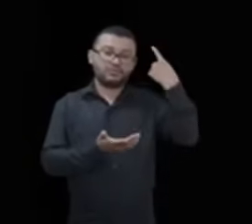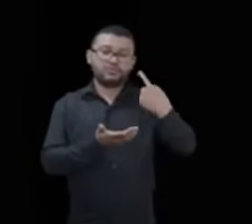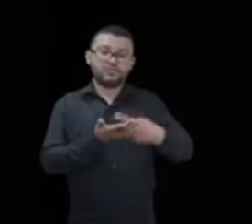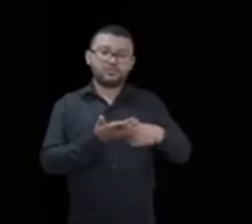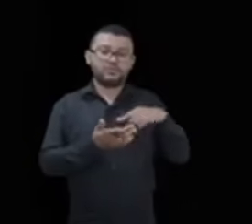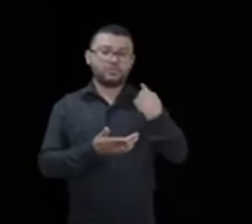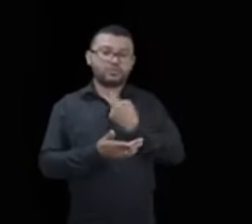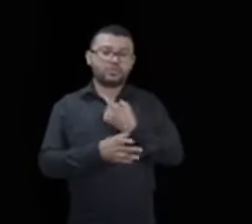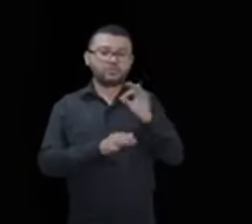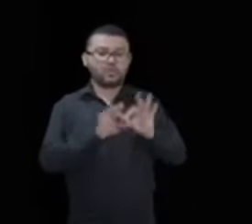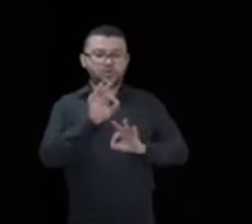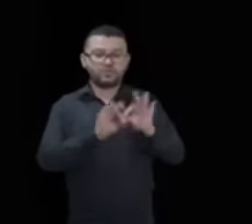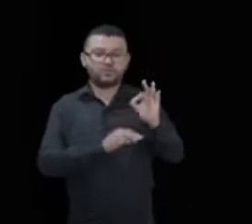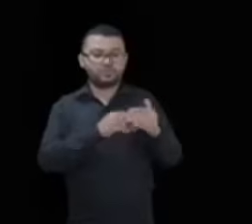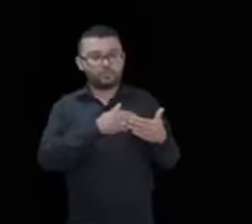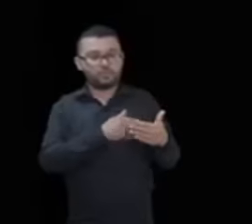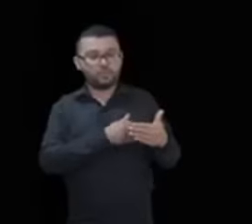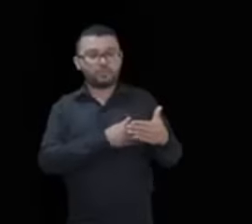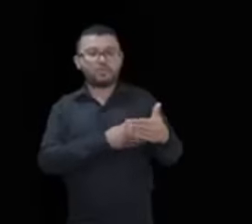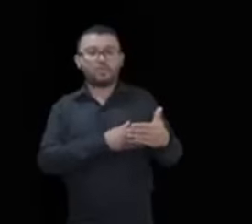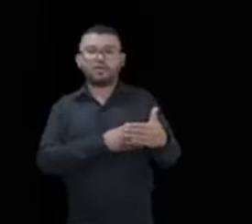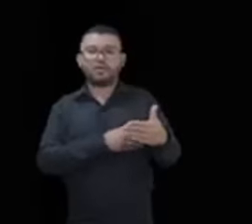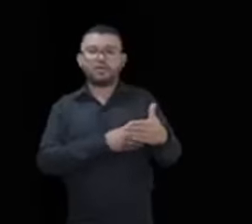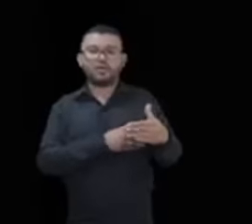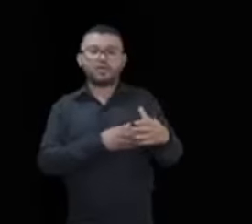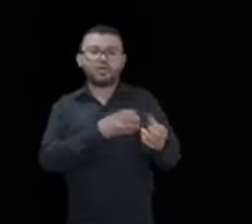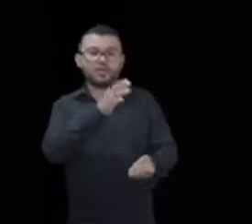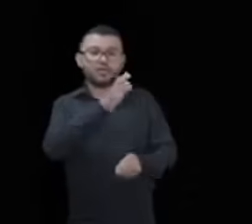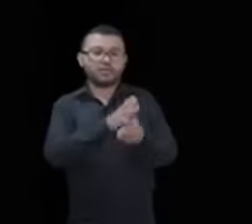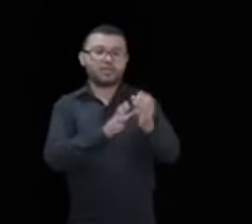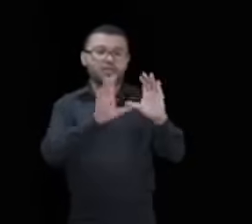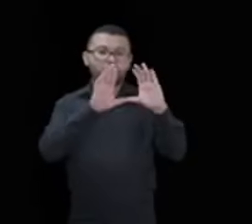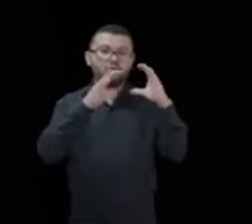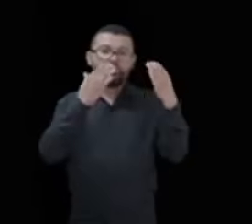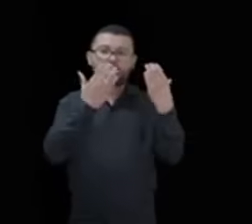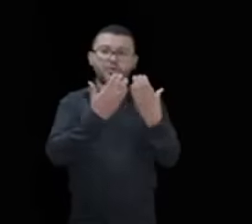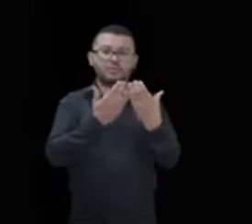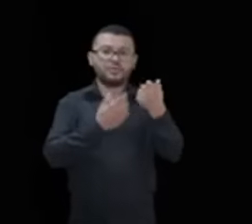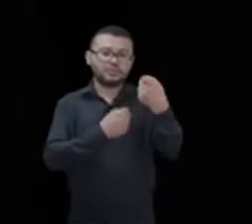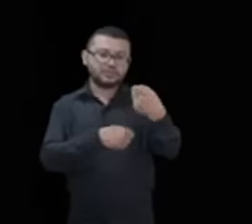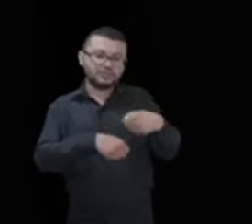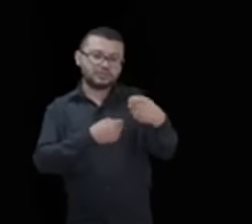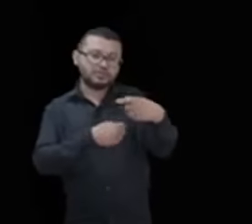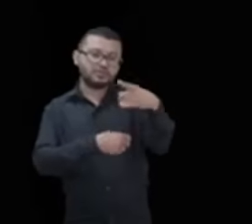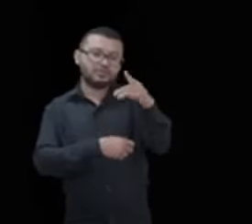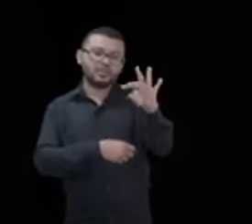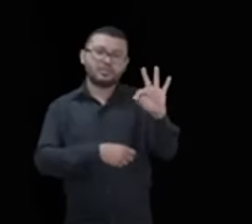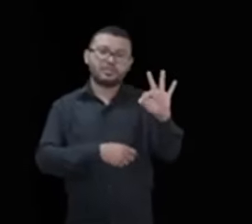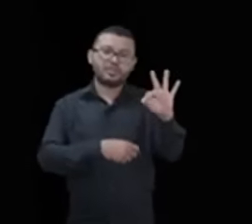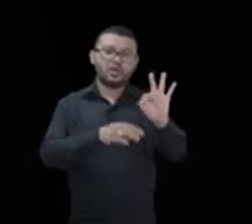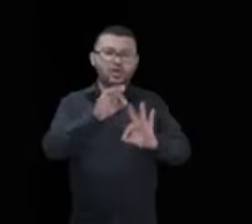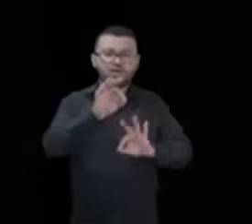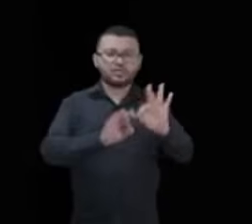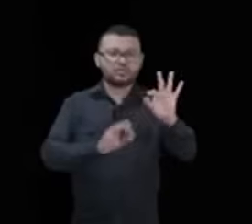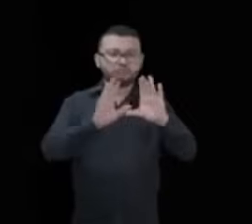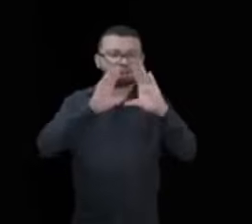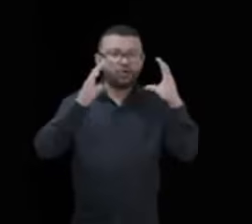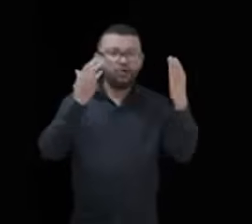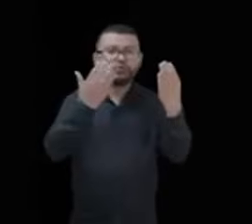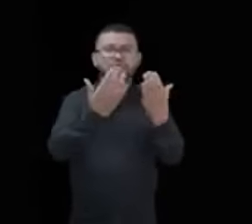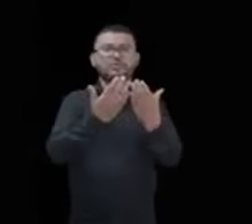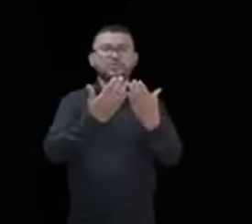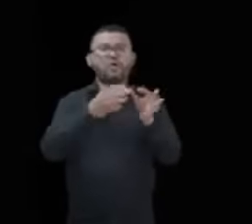nós construirmos no próximo período o nosso Congresso. É preciso o PT fazer um Congresso, é preciso o